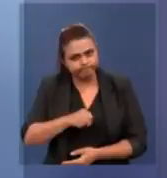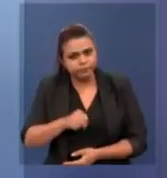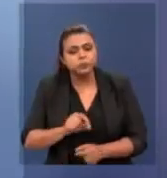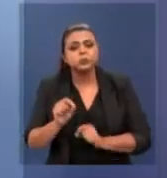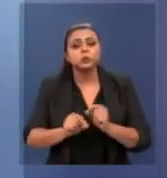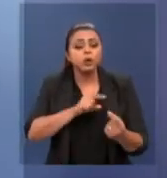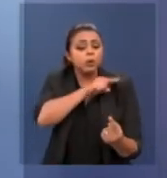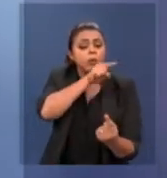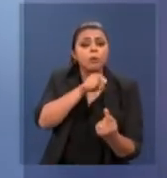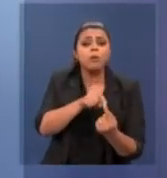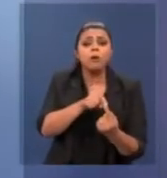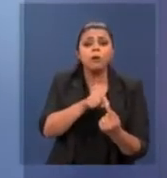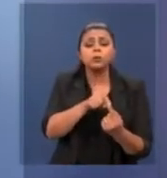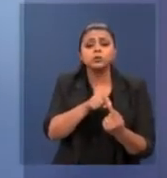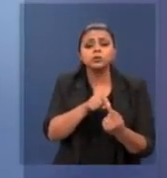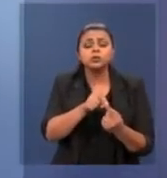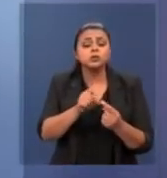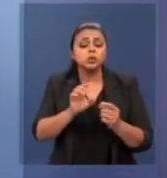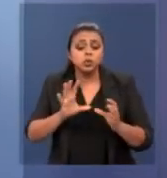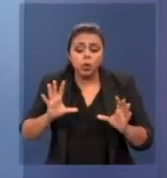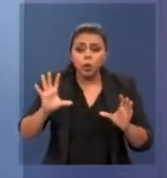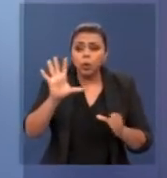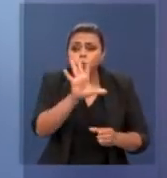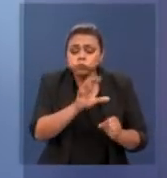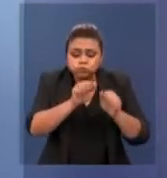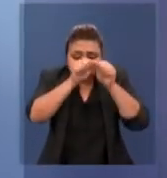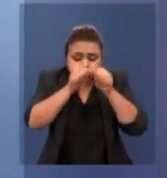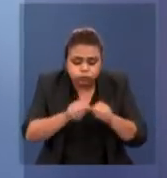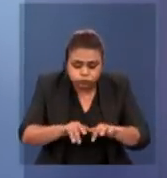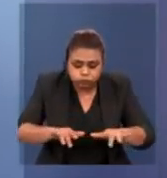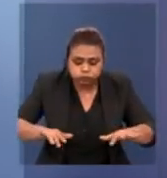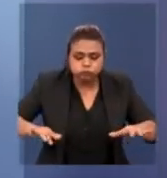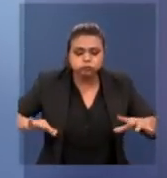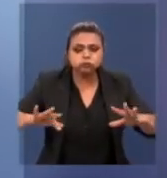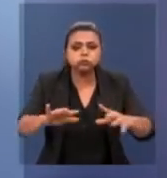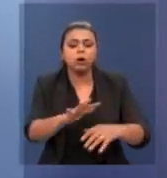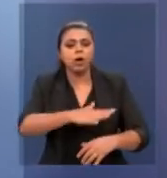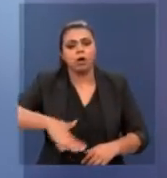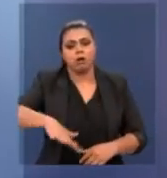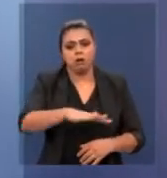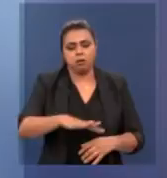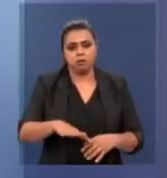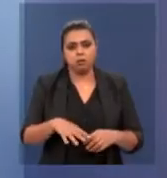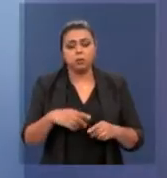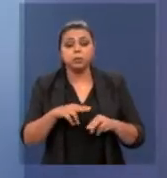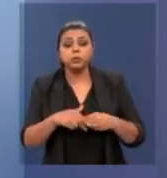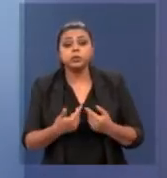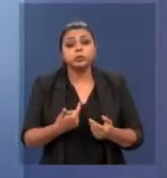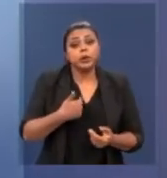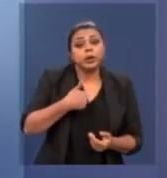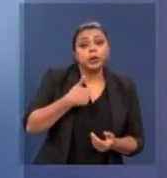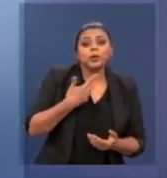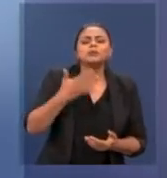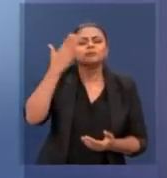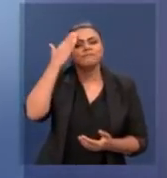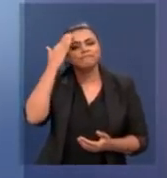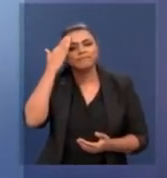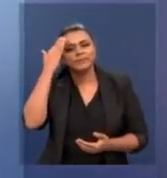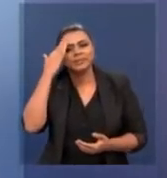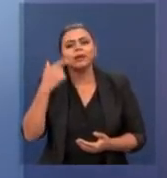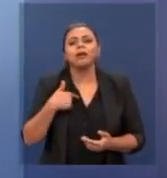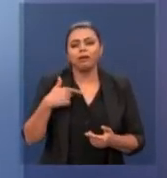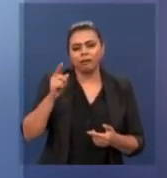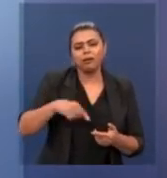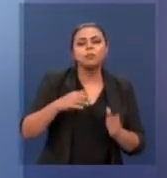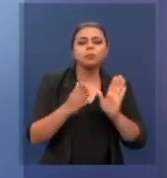de universalizar o sistema de saneamento portanto eu eu sei que está no nosso programa